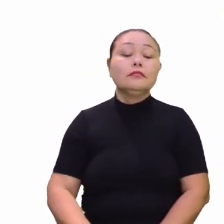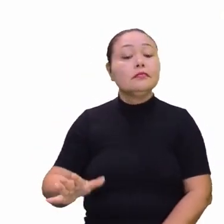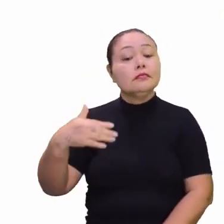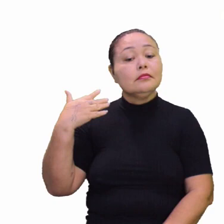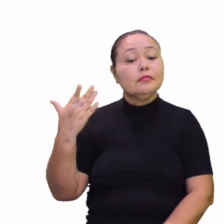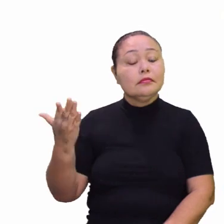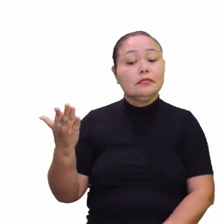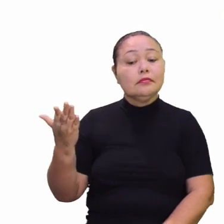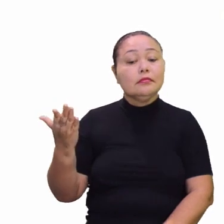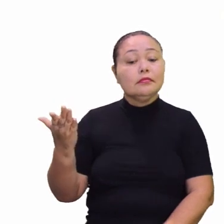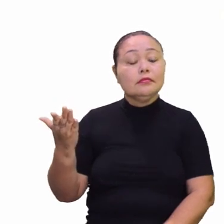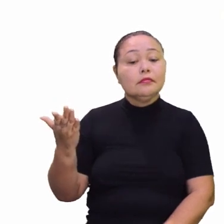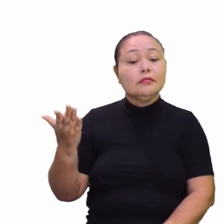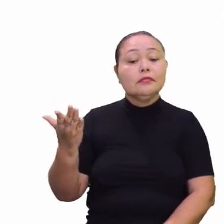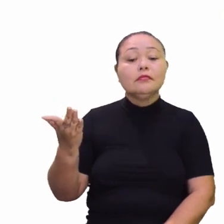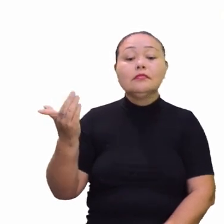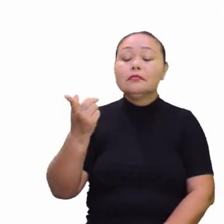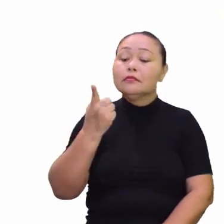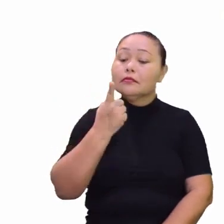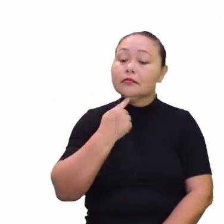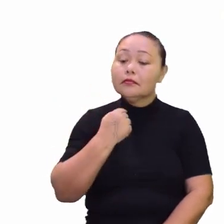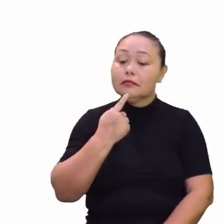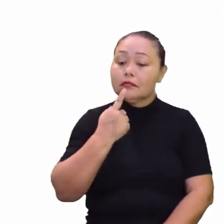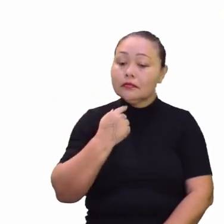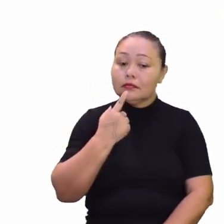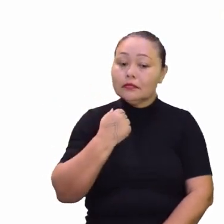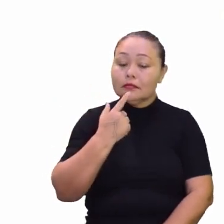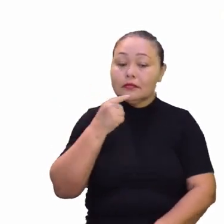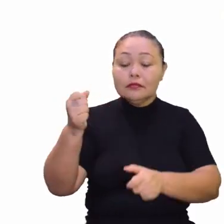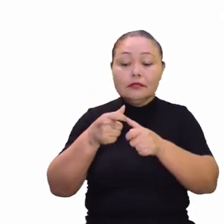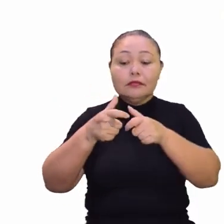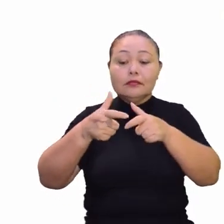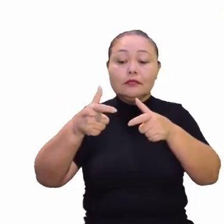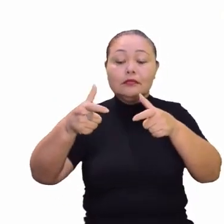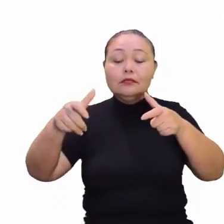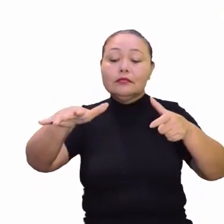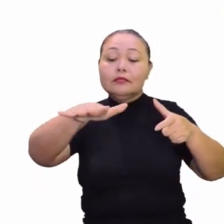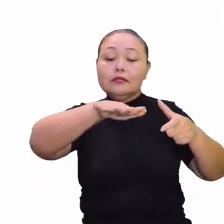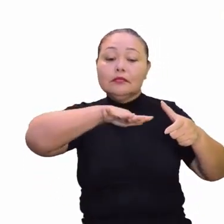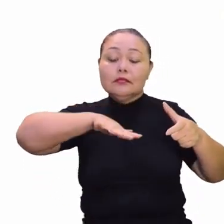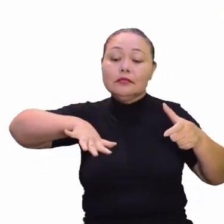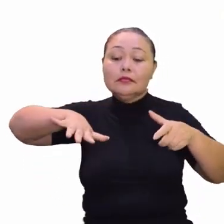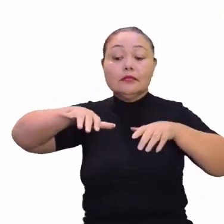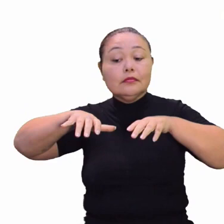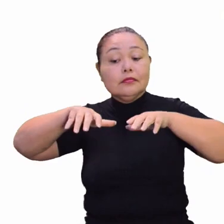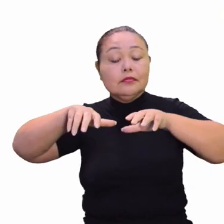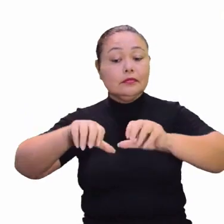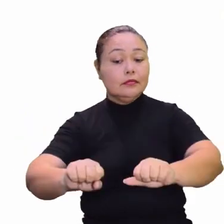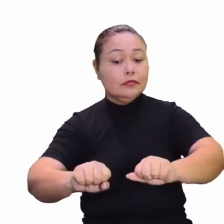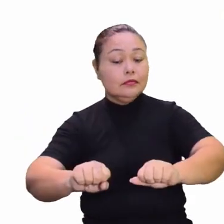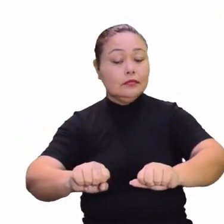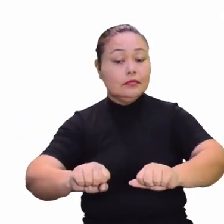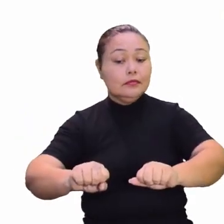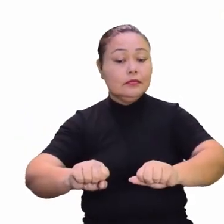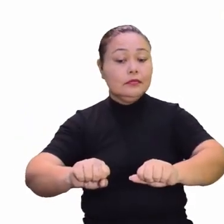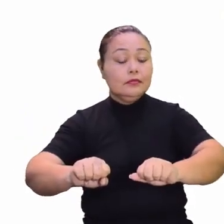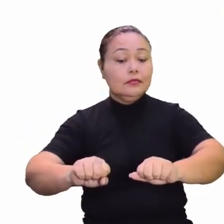aí a gente tem, em vermelho, o aumento da área de domínio